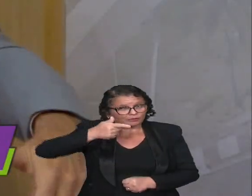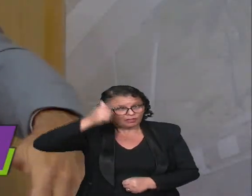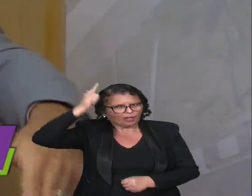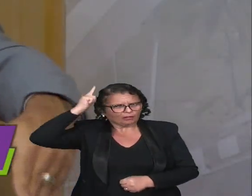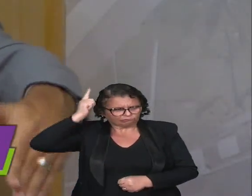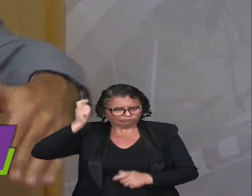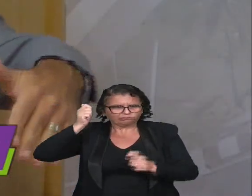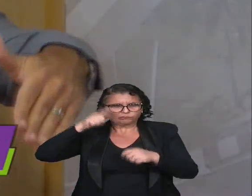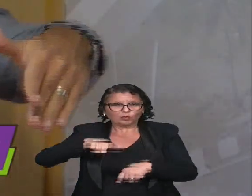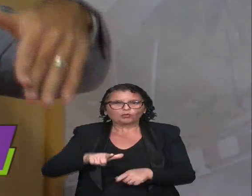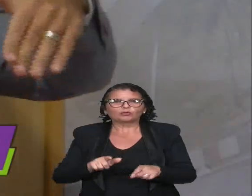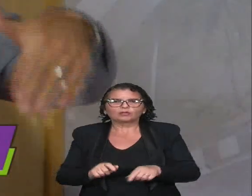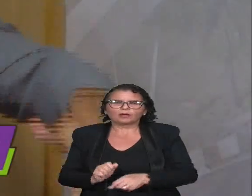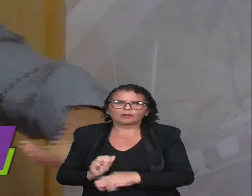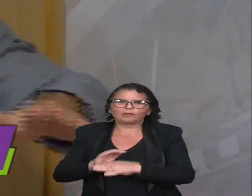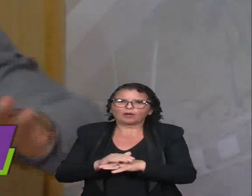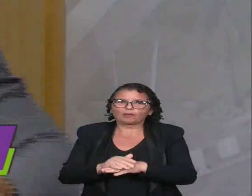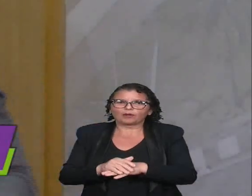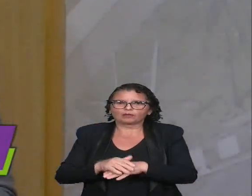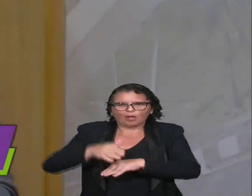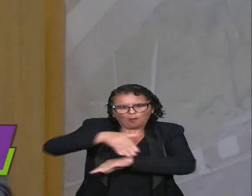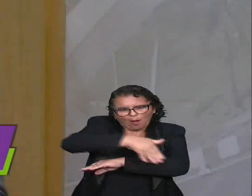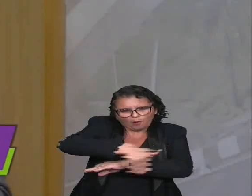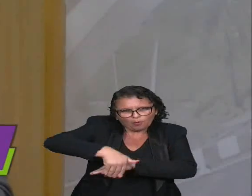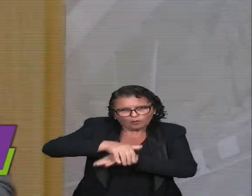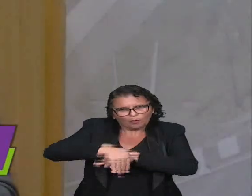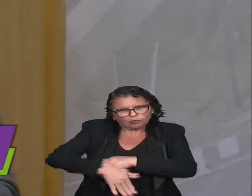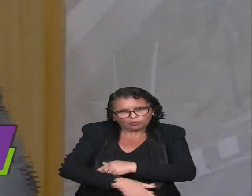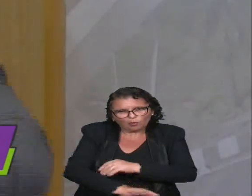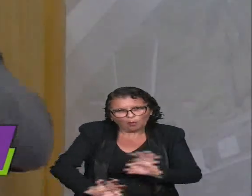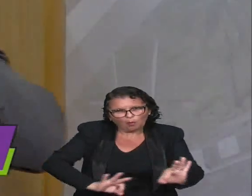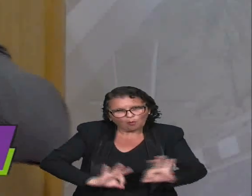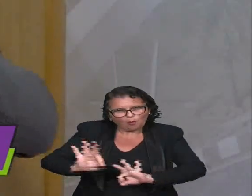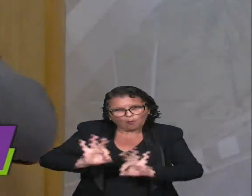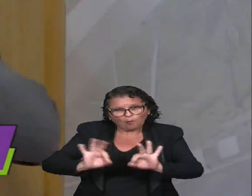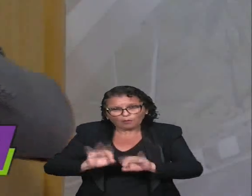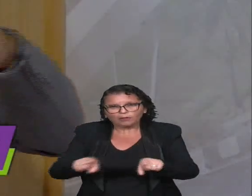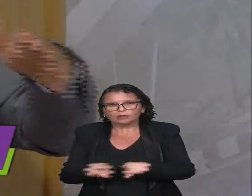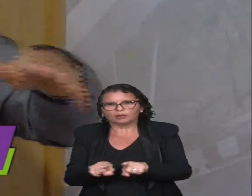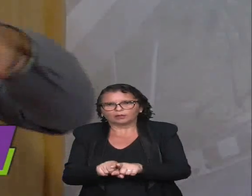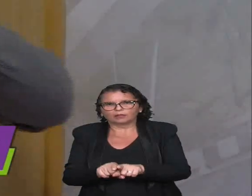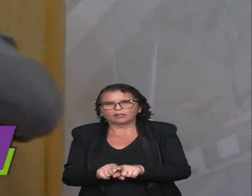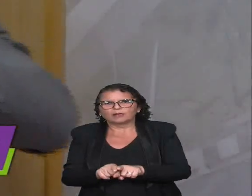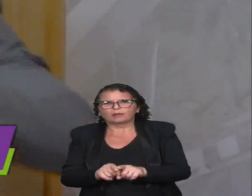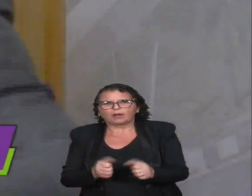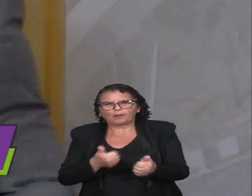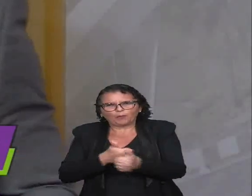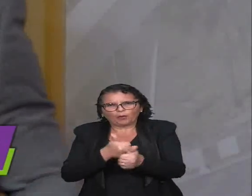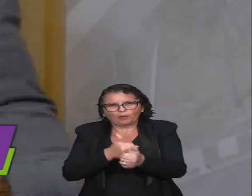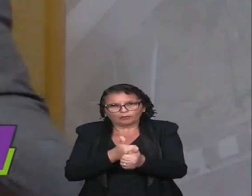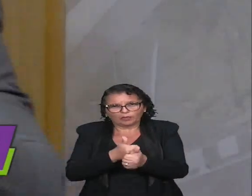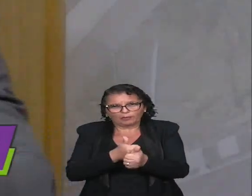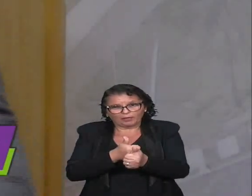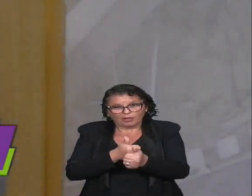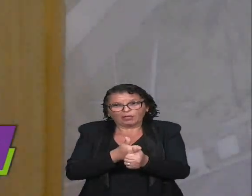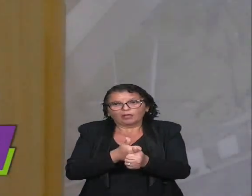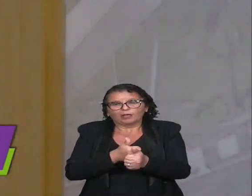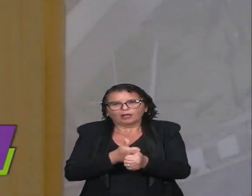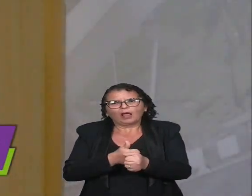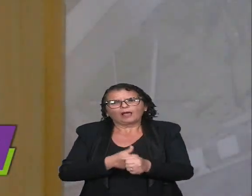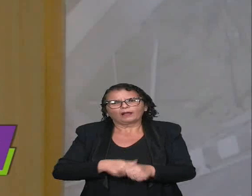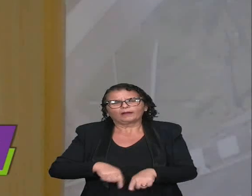fazer a baixada do Santo Antoninho ali entre o Bradesco a Martin Luther King que também é